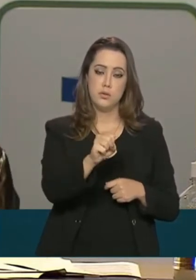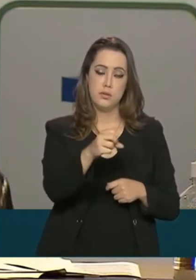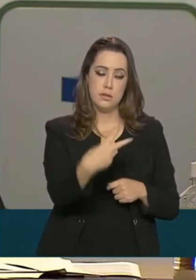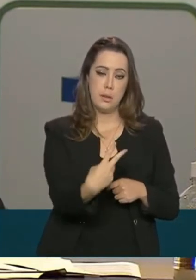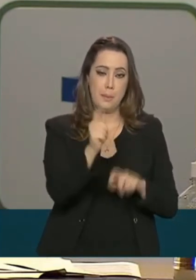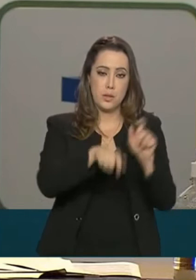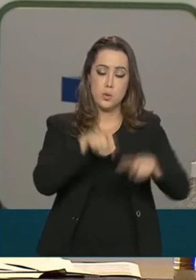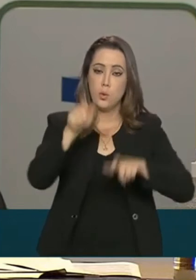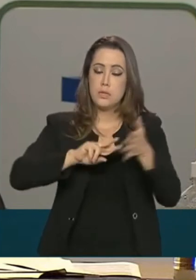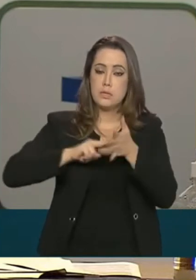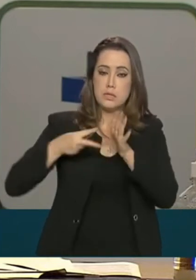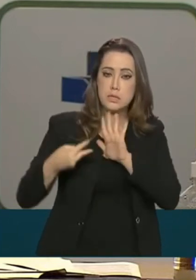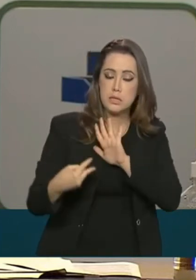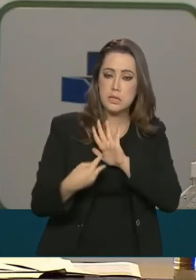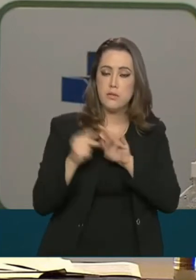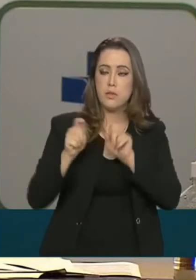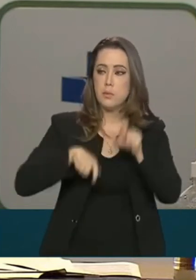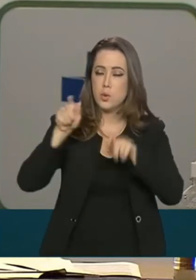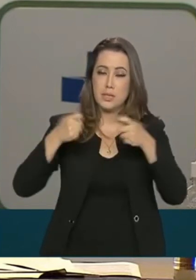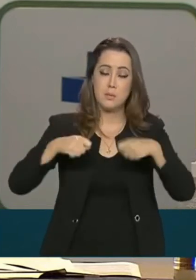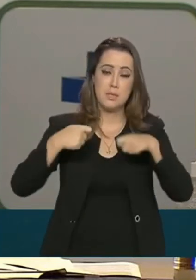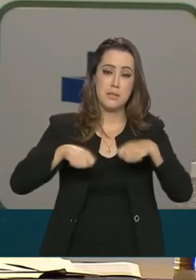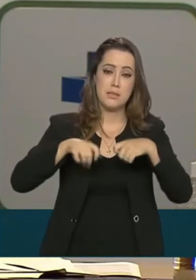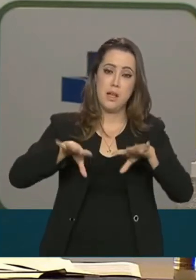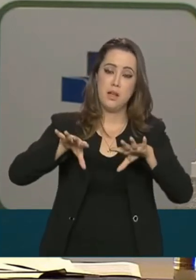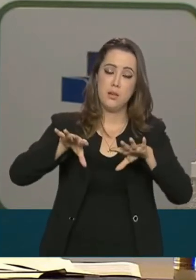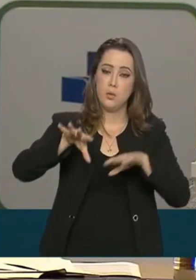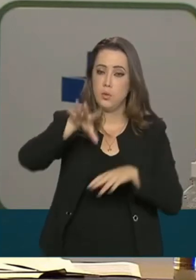169.382 se representam de hospitalizações por